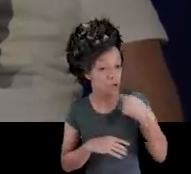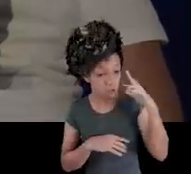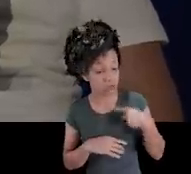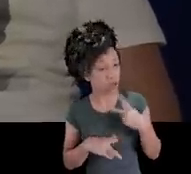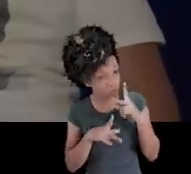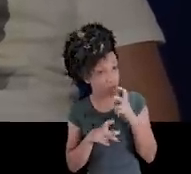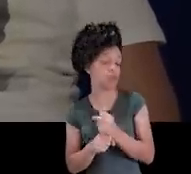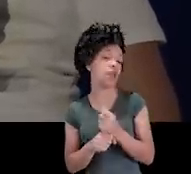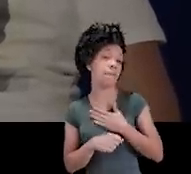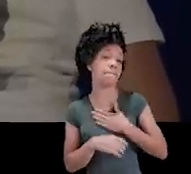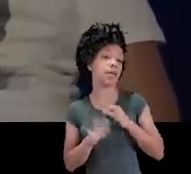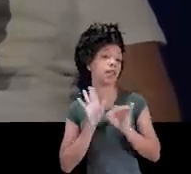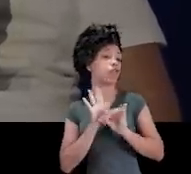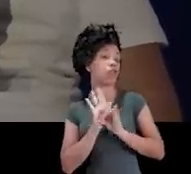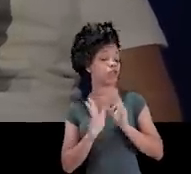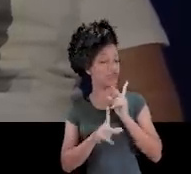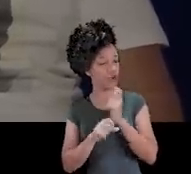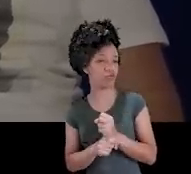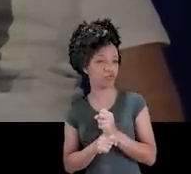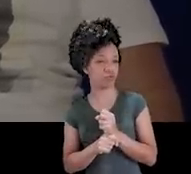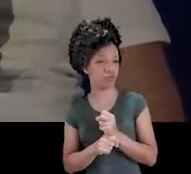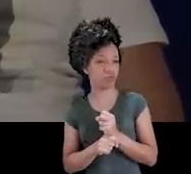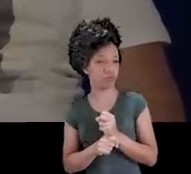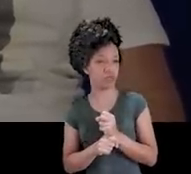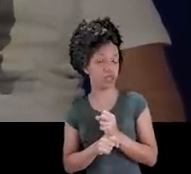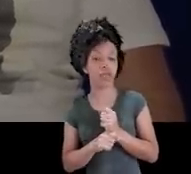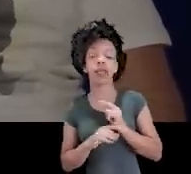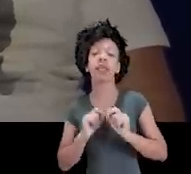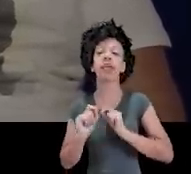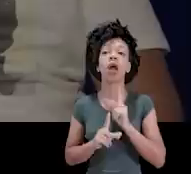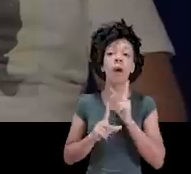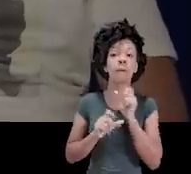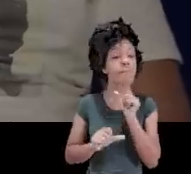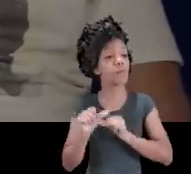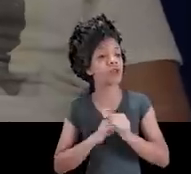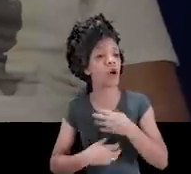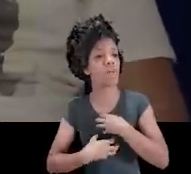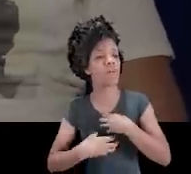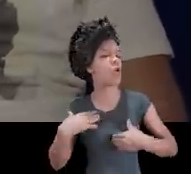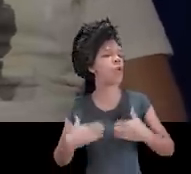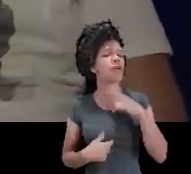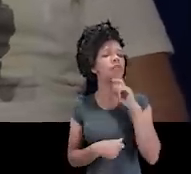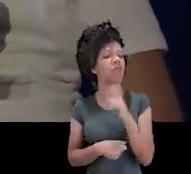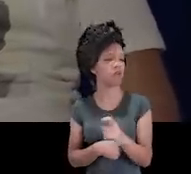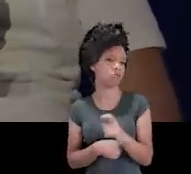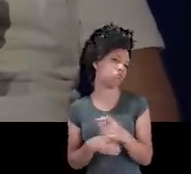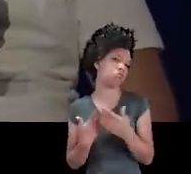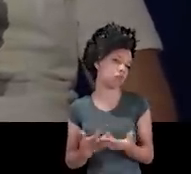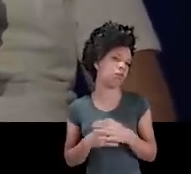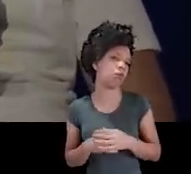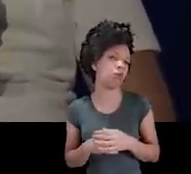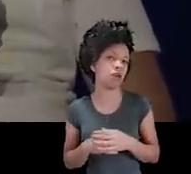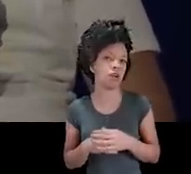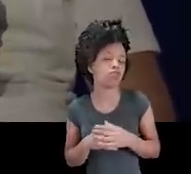fortalecer a minha personalidade. Eu mando em mim. Ninguém tem o poder de mudar o meu humor, a minha alegria, o meu estado. Então,